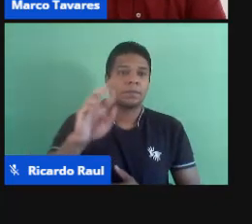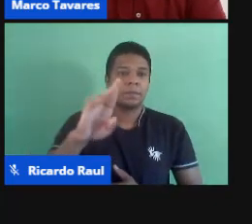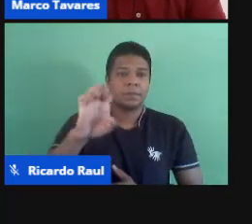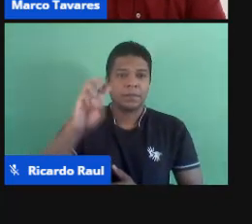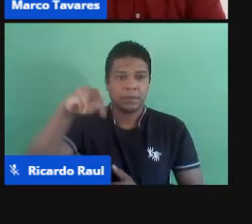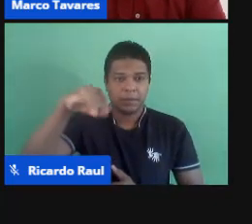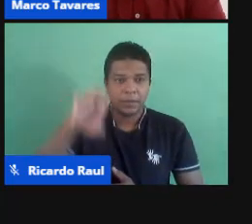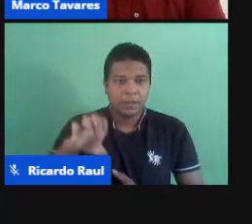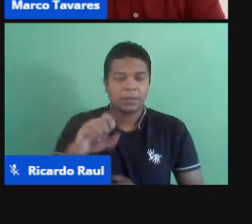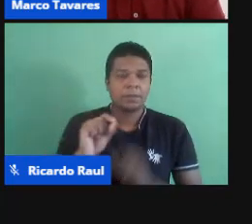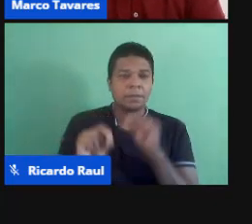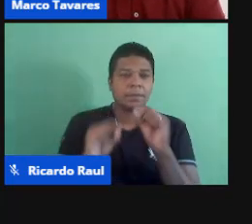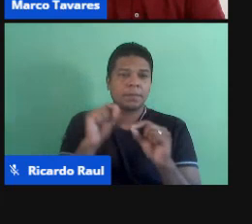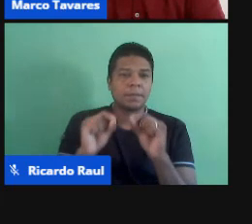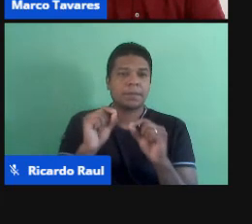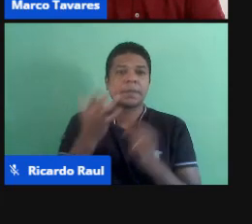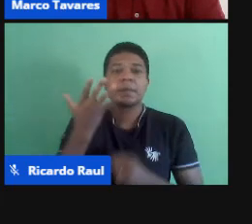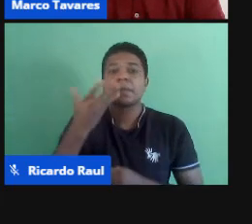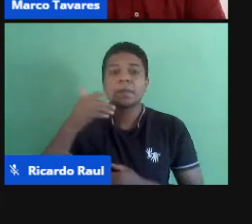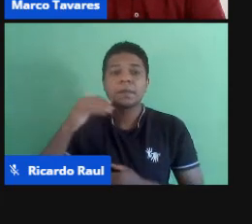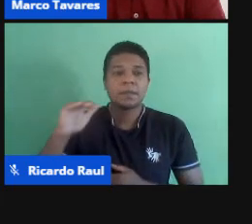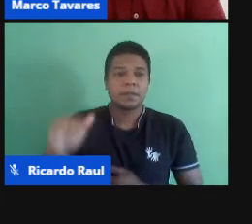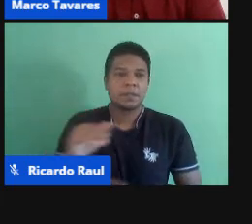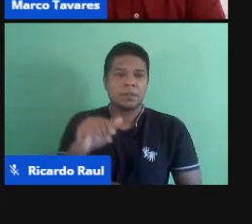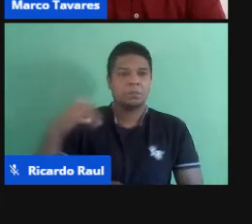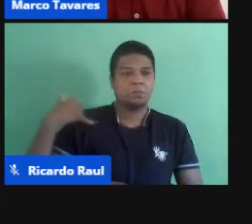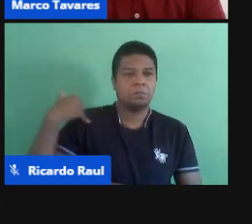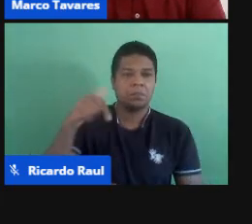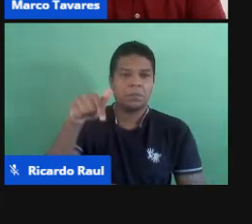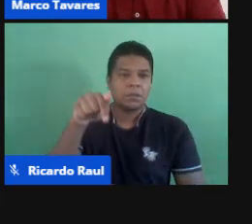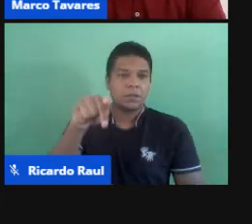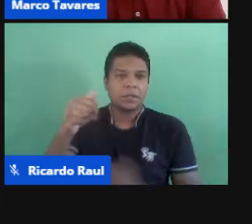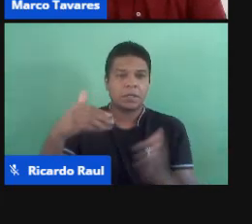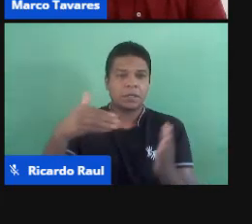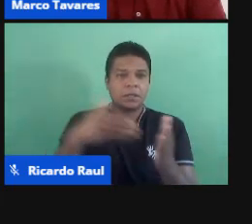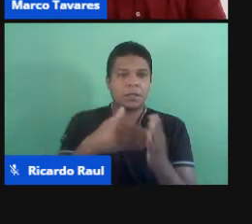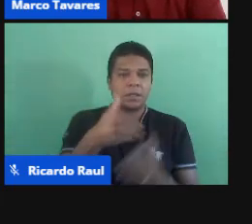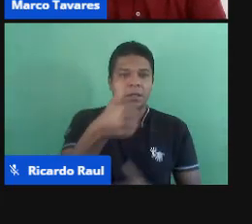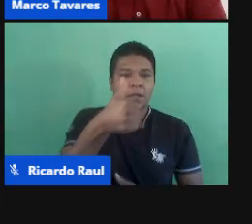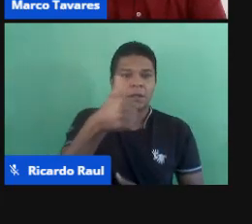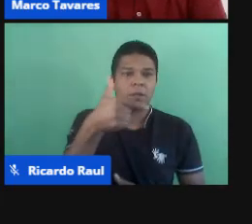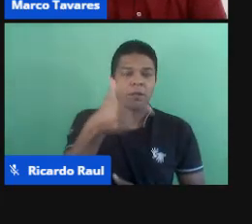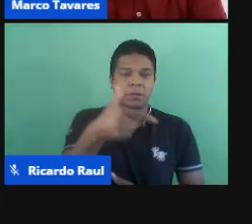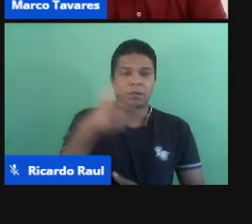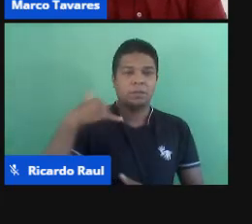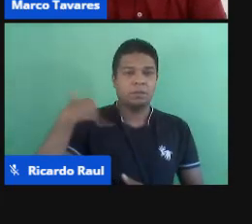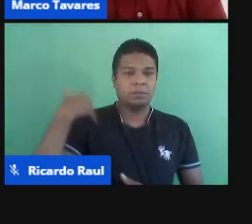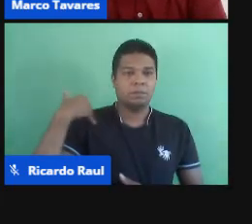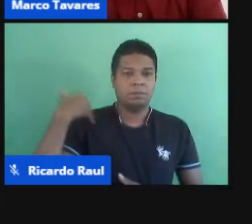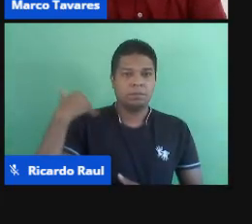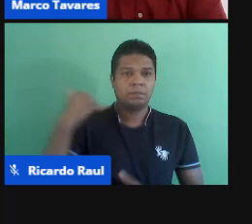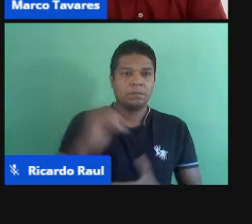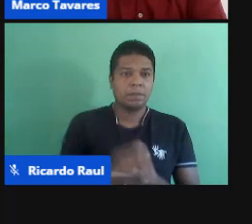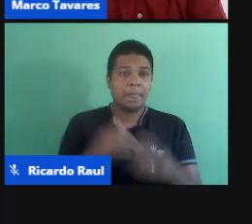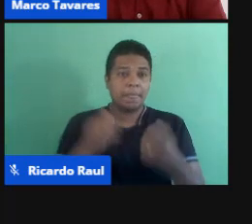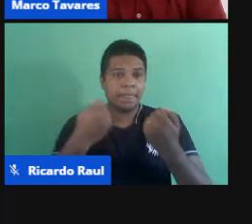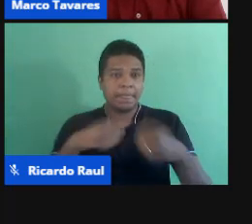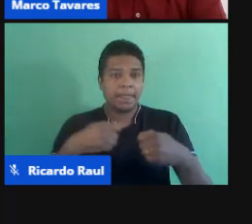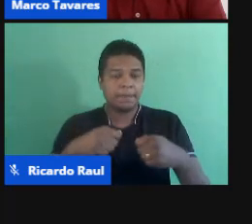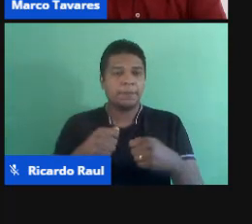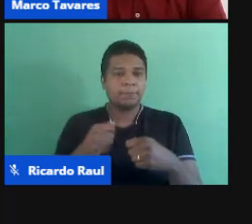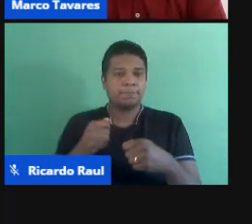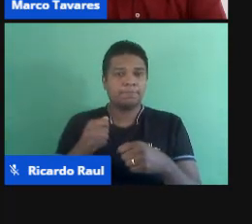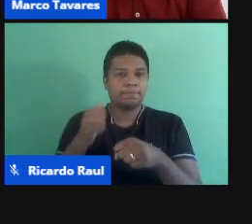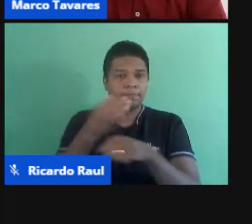REME são para crianças, a gente coloca de 7 a 12 anos, né? e que eles precisam estar frequentes